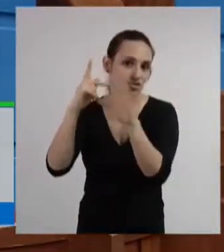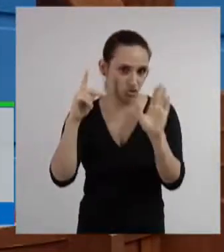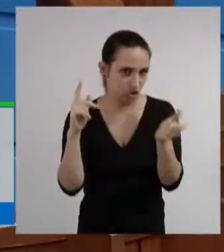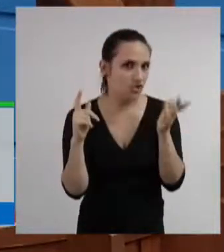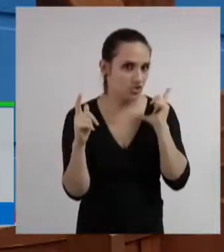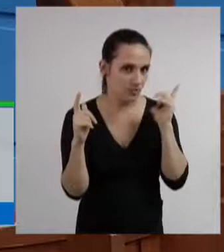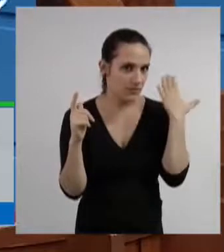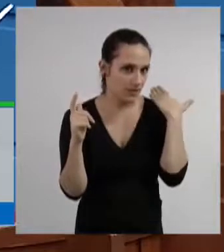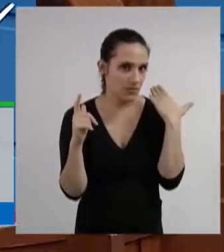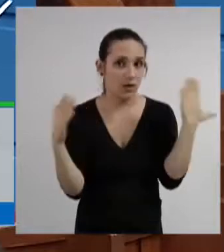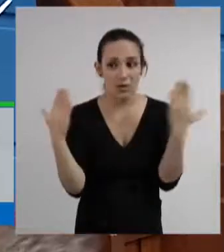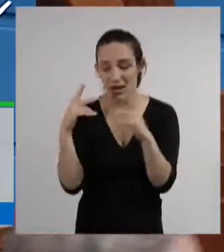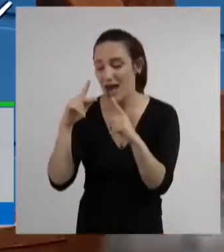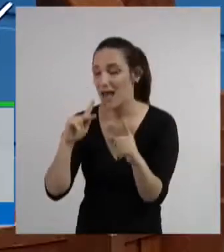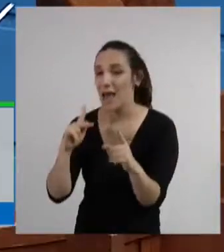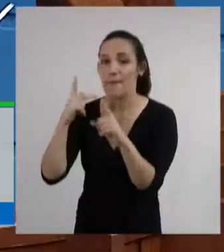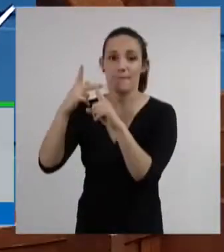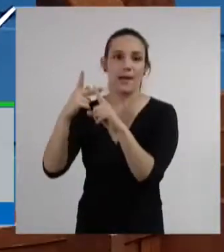em